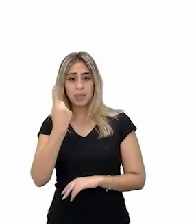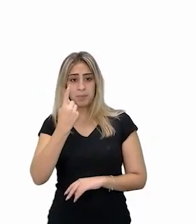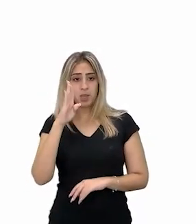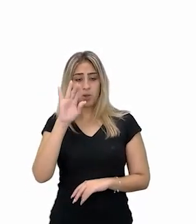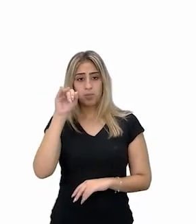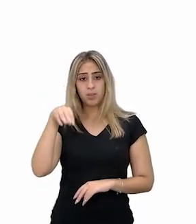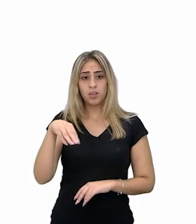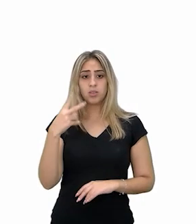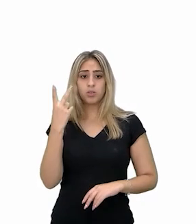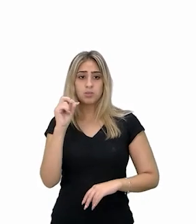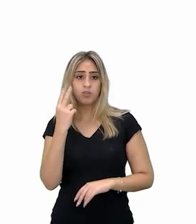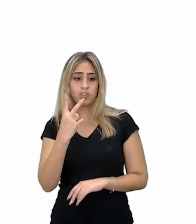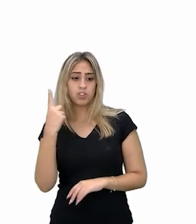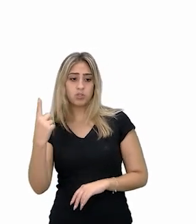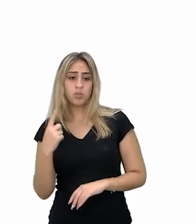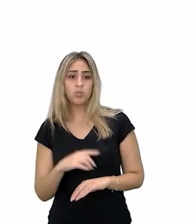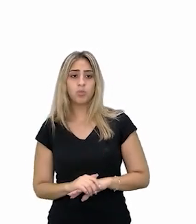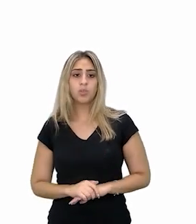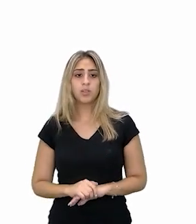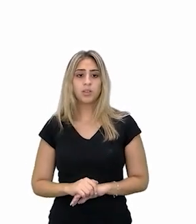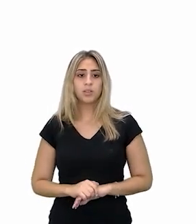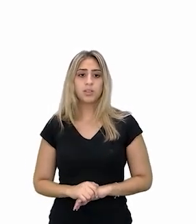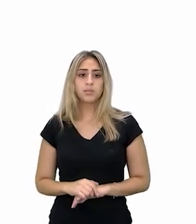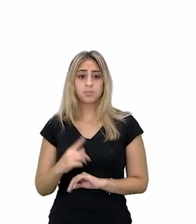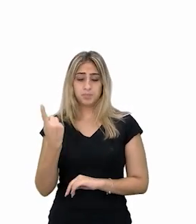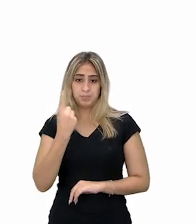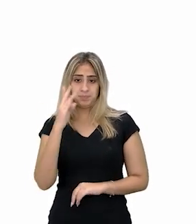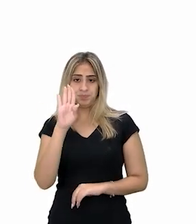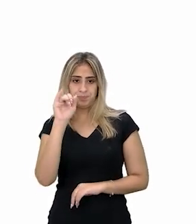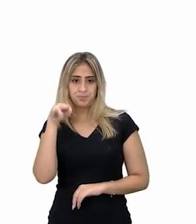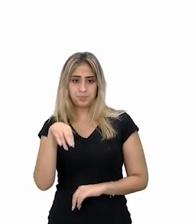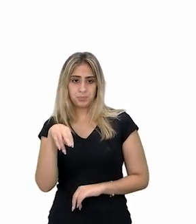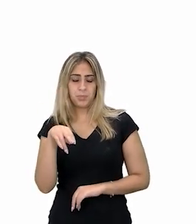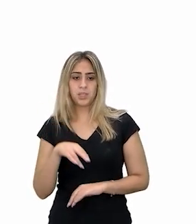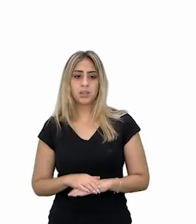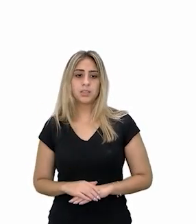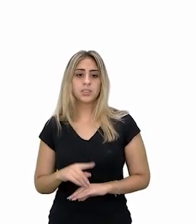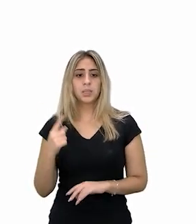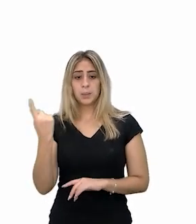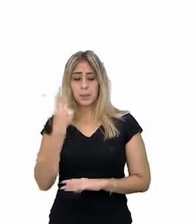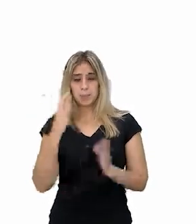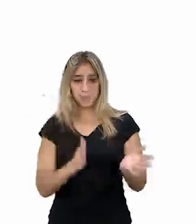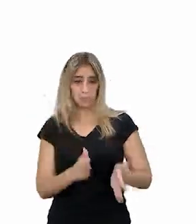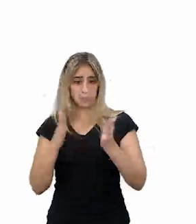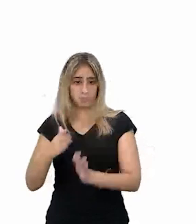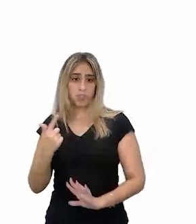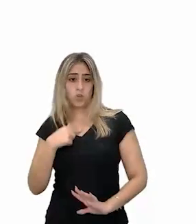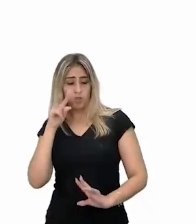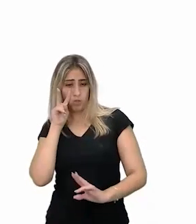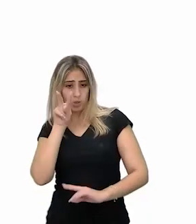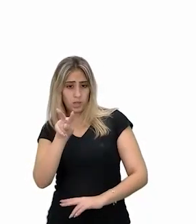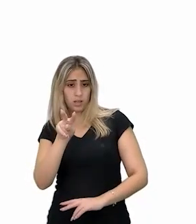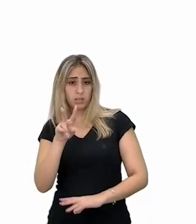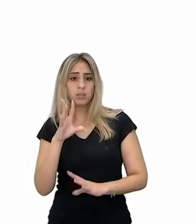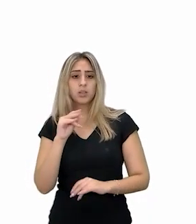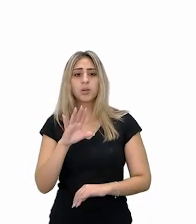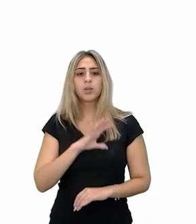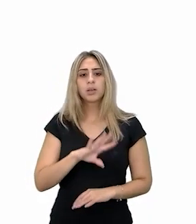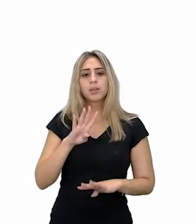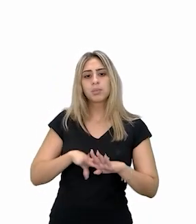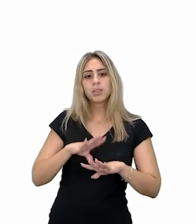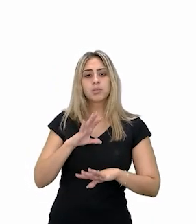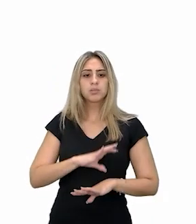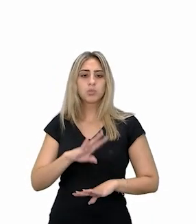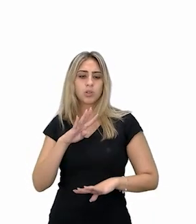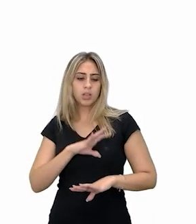lá, AAP 2021, primeiro bimestre. Aí, no primeiro momento, quando eu fui olhar, estava lá, português, matemática,